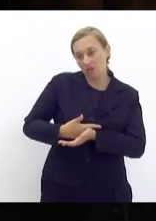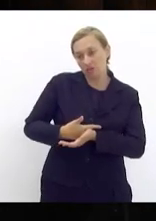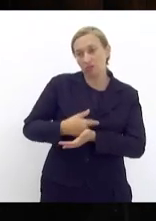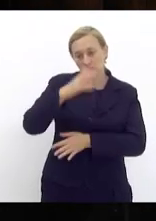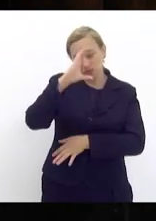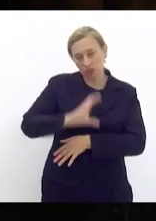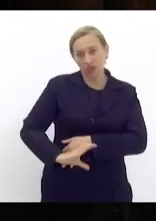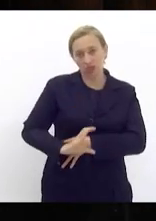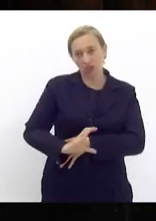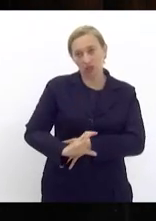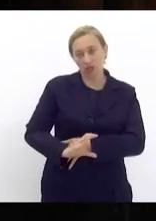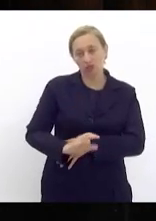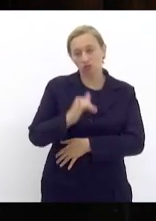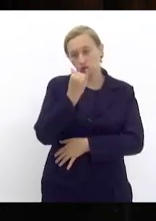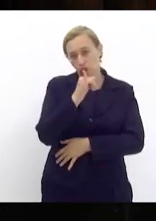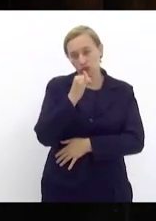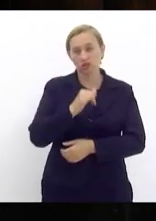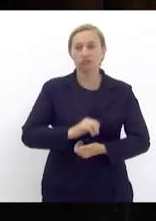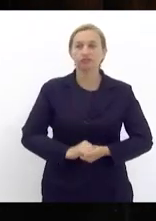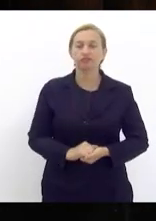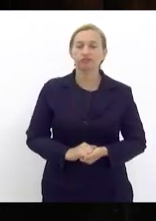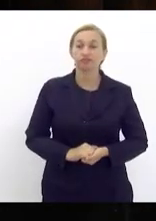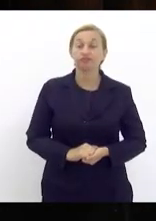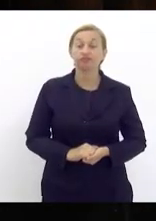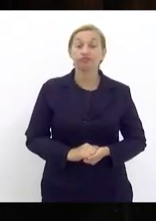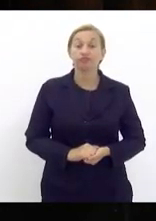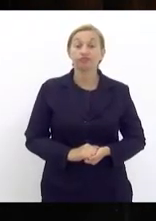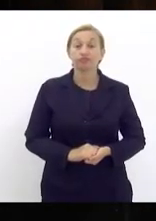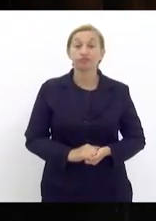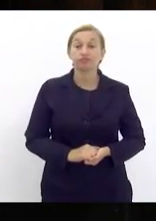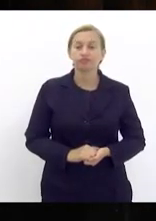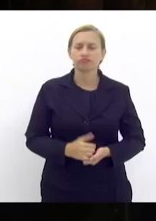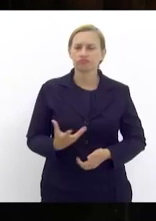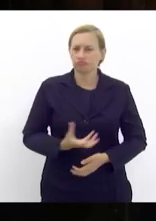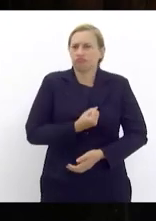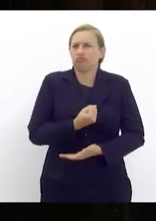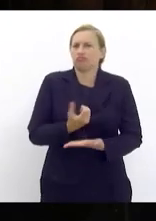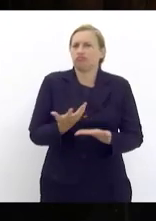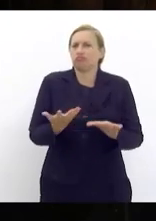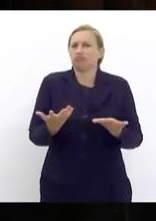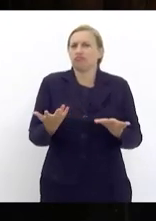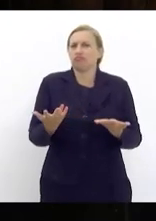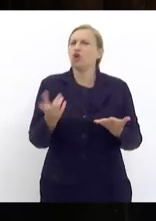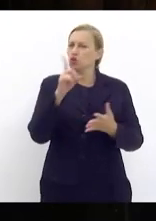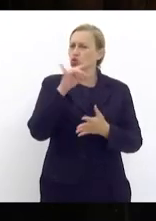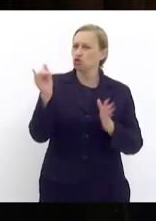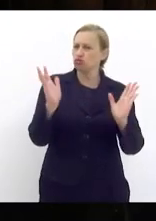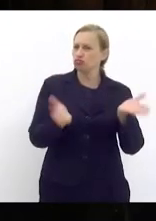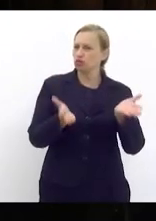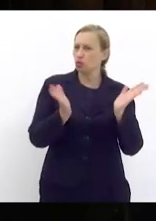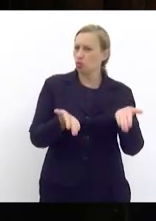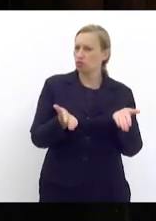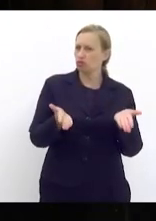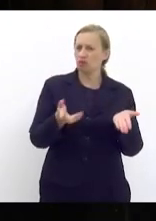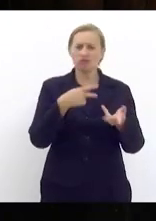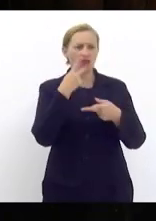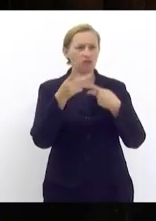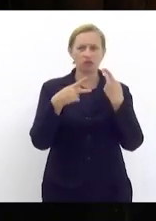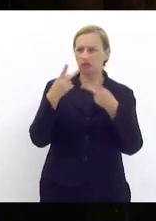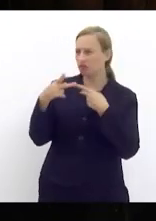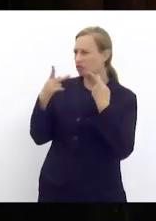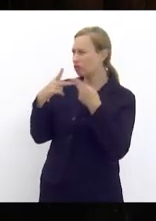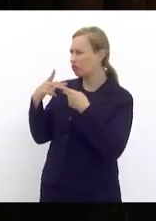cidadão fluminense. E aí, me surpreende que no dia de hoje, que se falou tanta